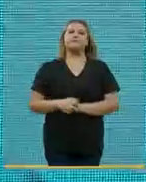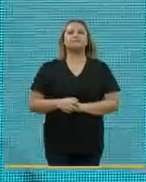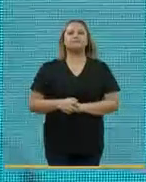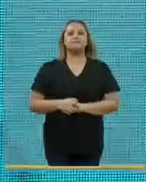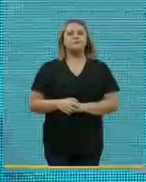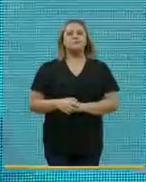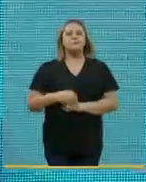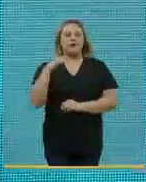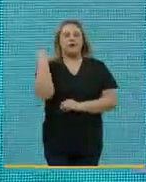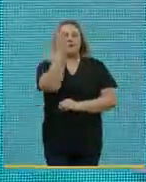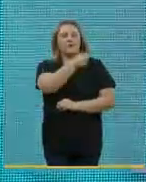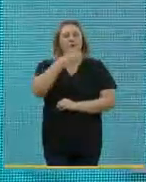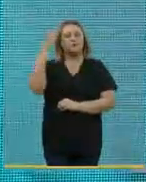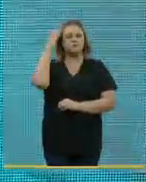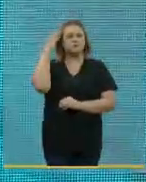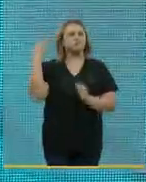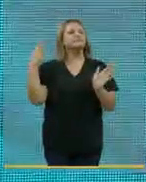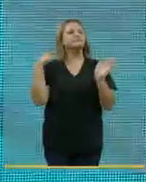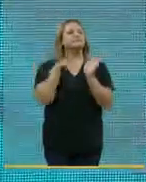fará a pergunta para